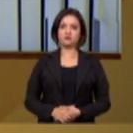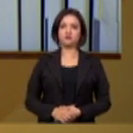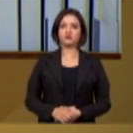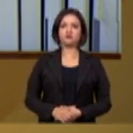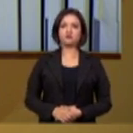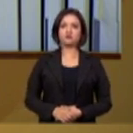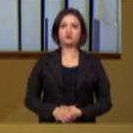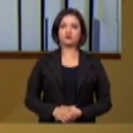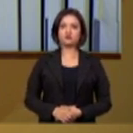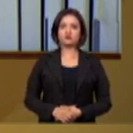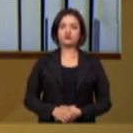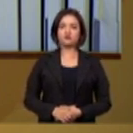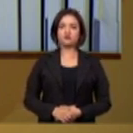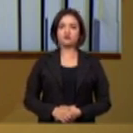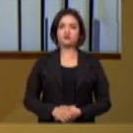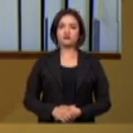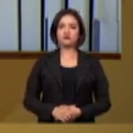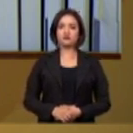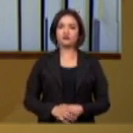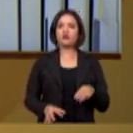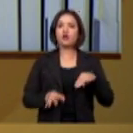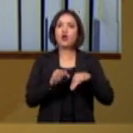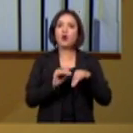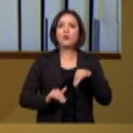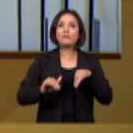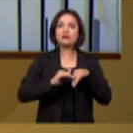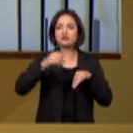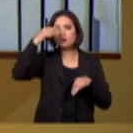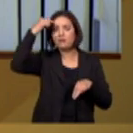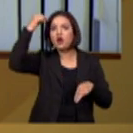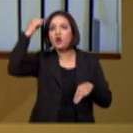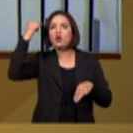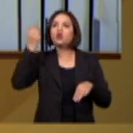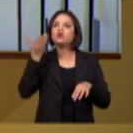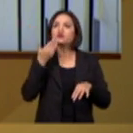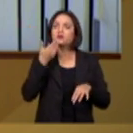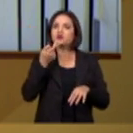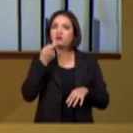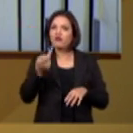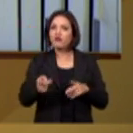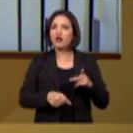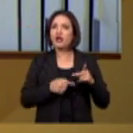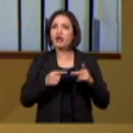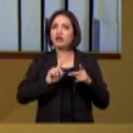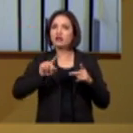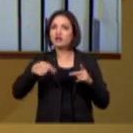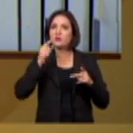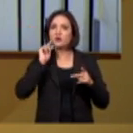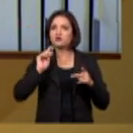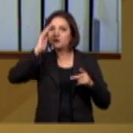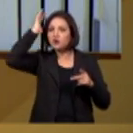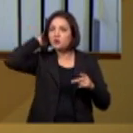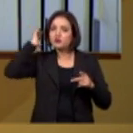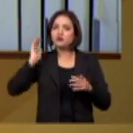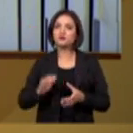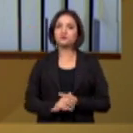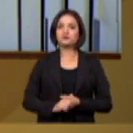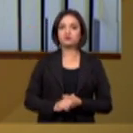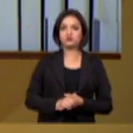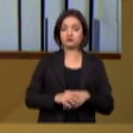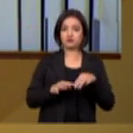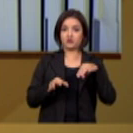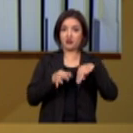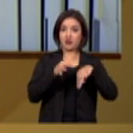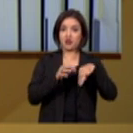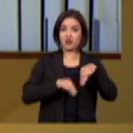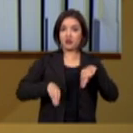ao ministro luís roberto barroso mesmo a 40 também faz menção de usar a palavra fica uma dúvida